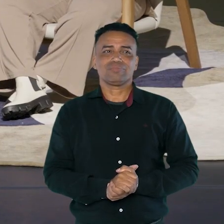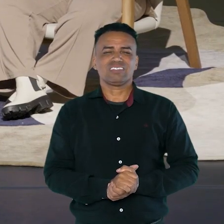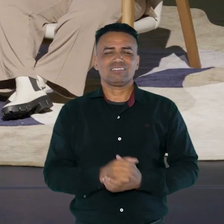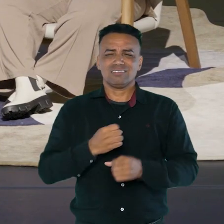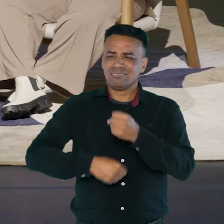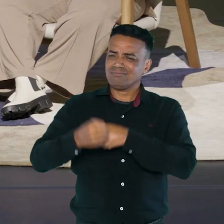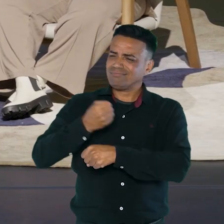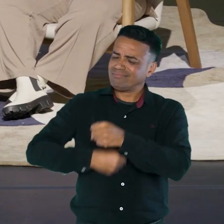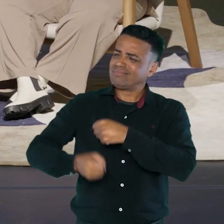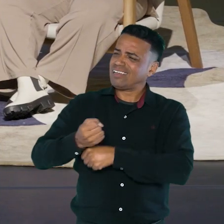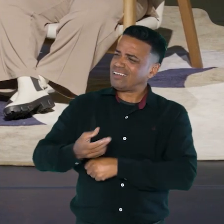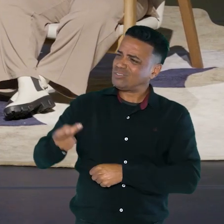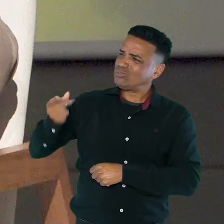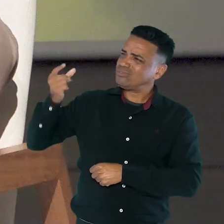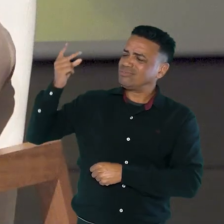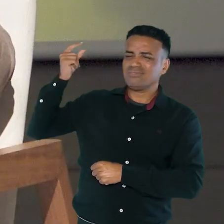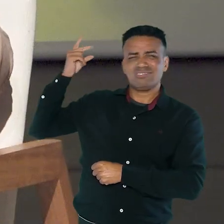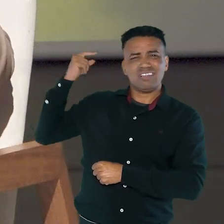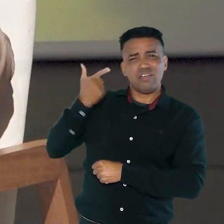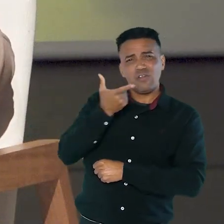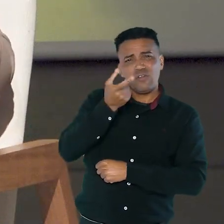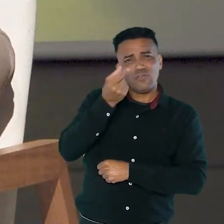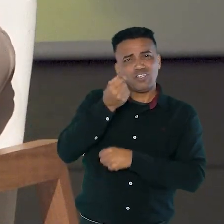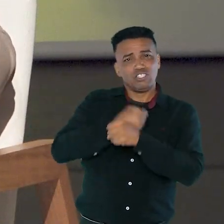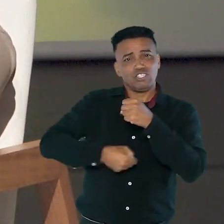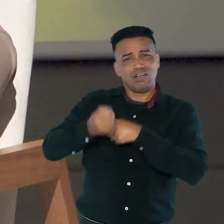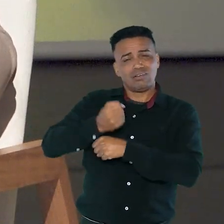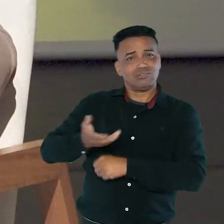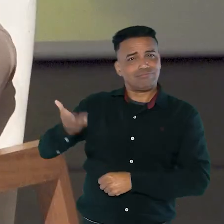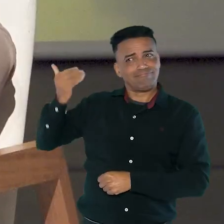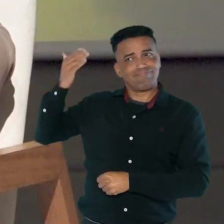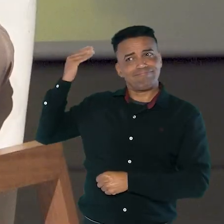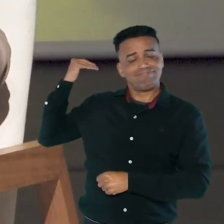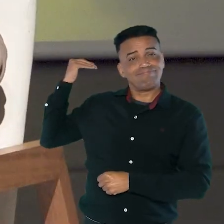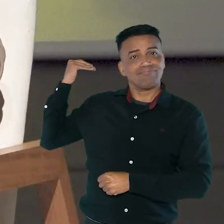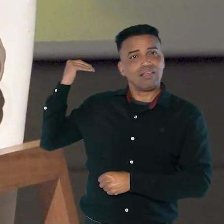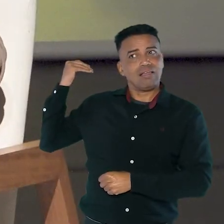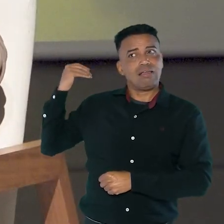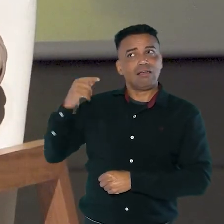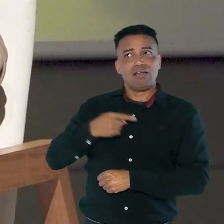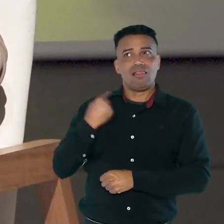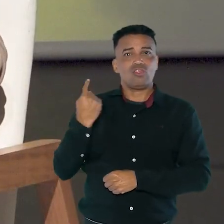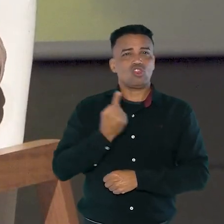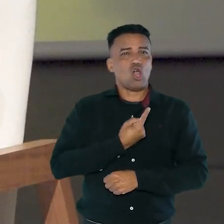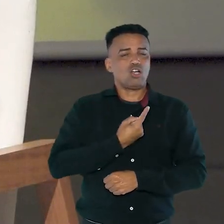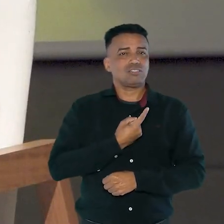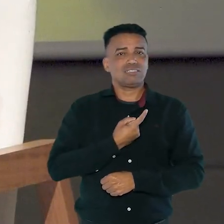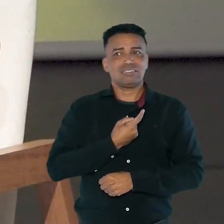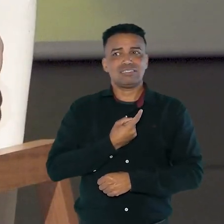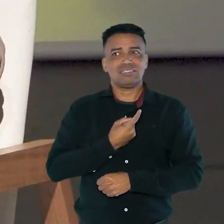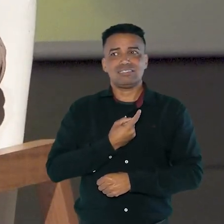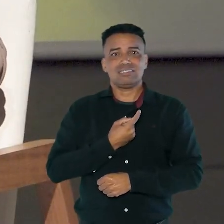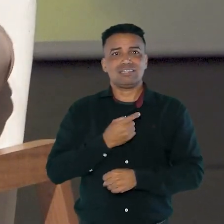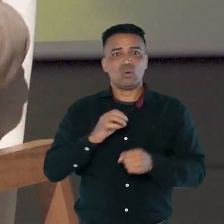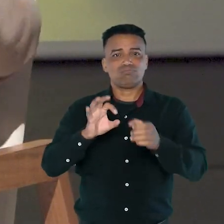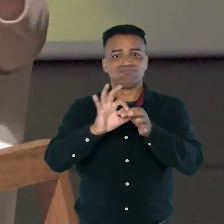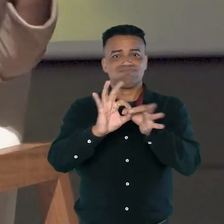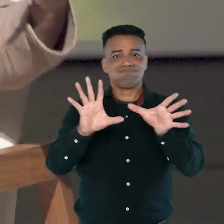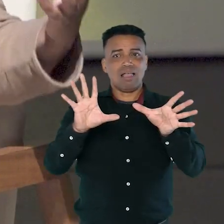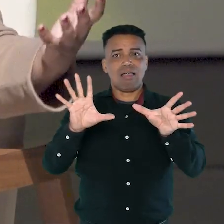há uns anos atrás, sei lá, uns 20 anos atrás, quando a gente se